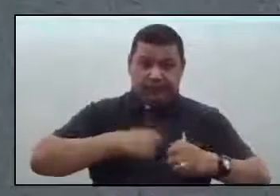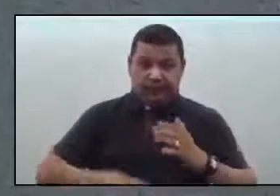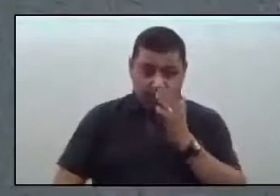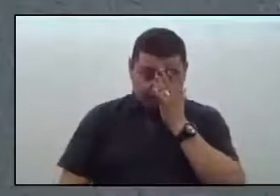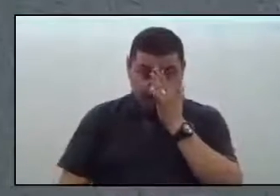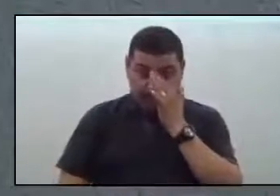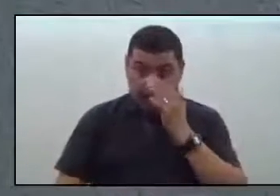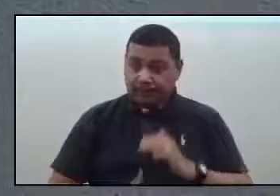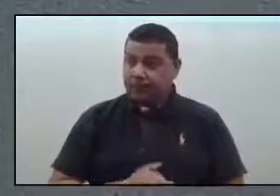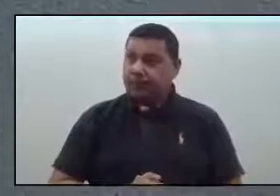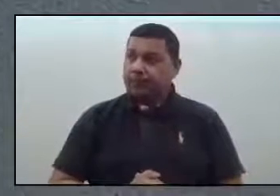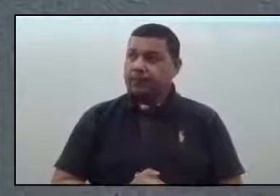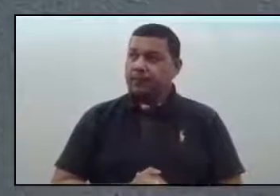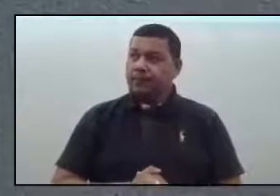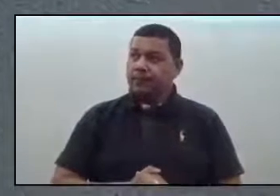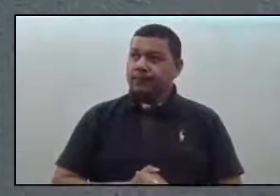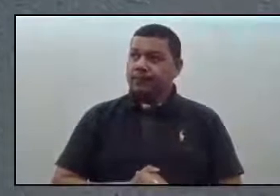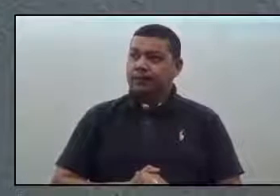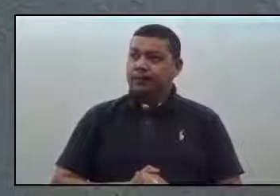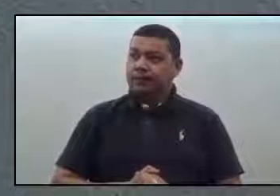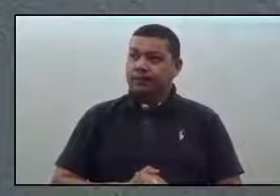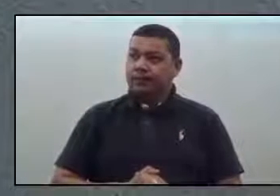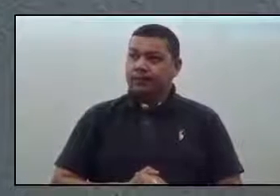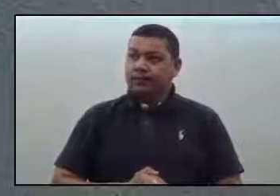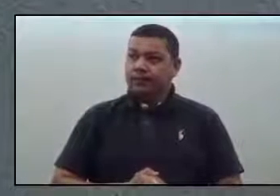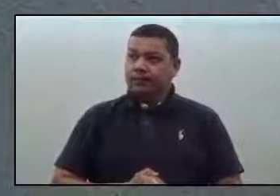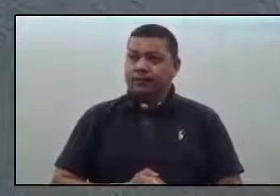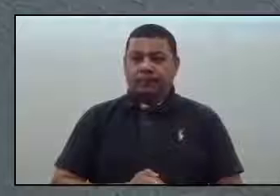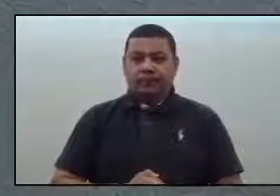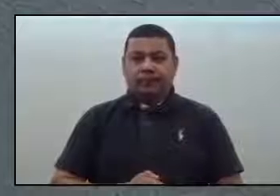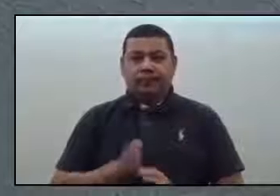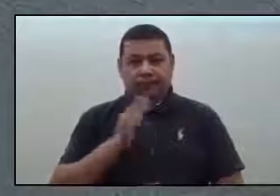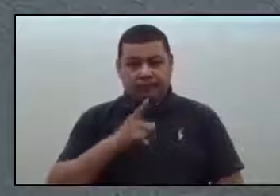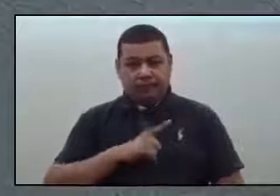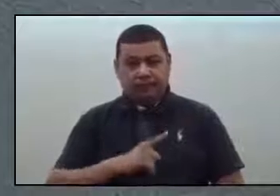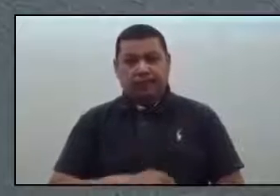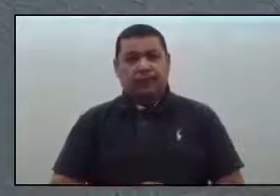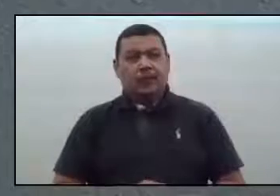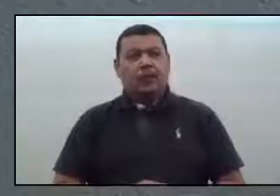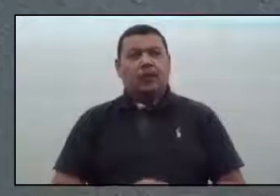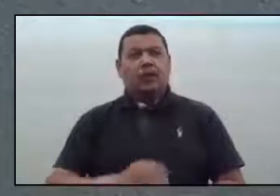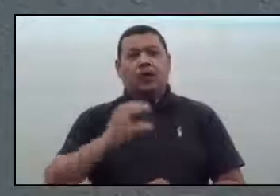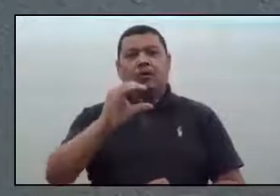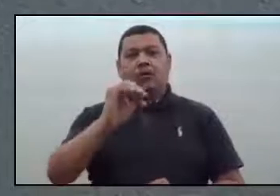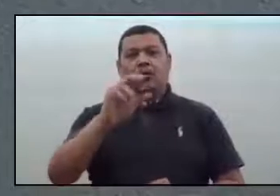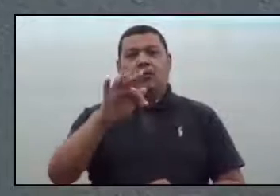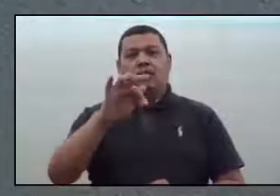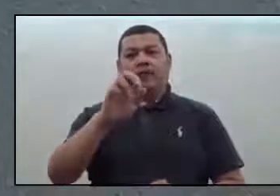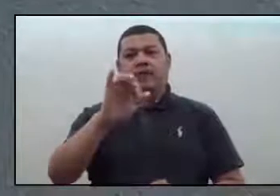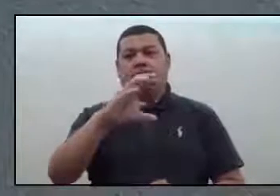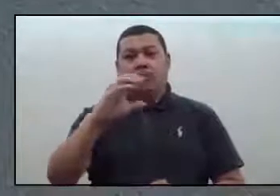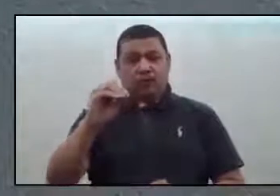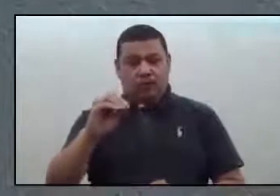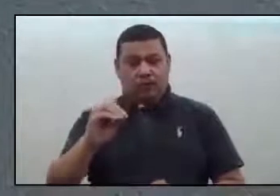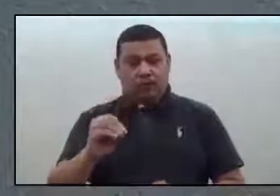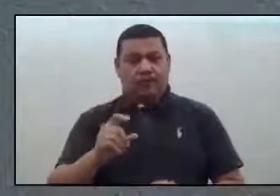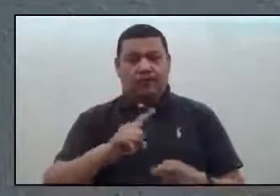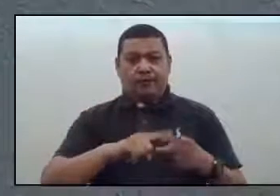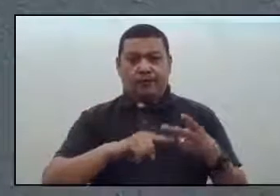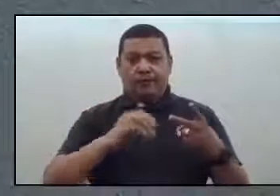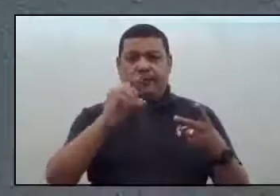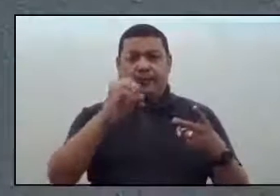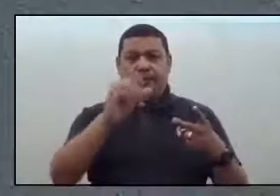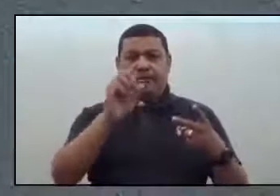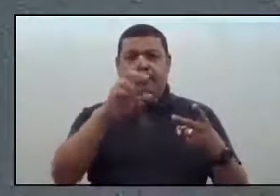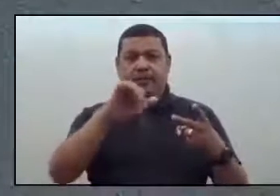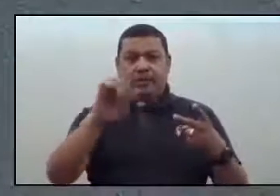aí há 2, 3 mandatos, passou pelo Confúcio Moura, passou pelo Daniel Pereira, e hoje está no governo